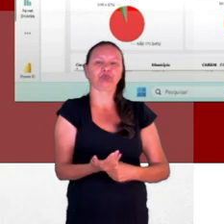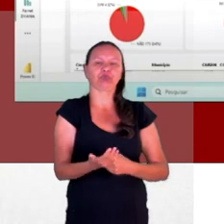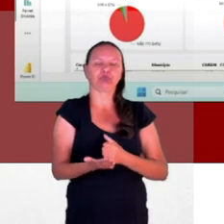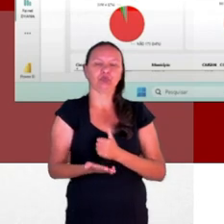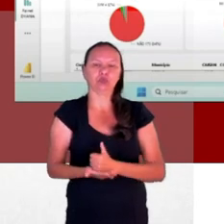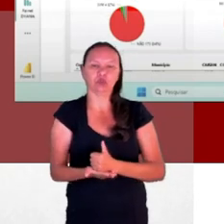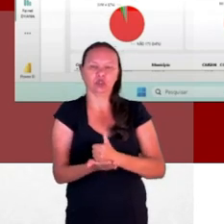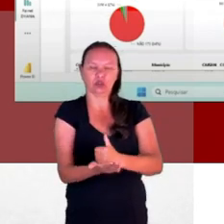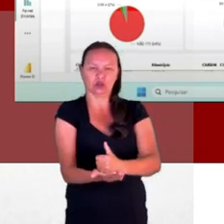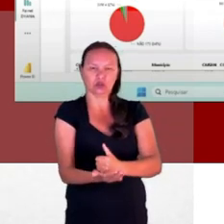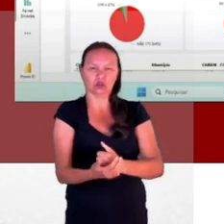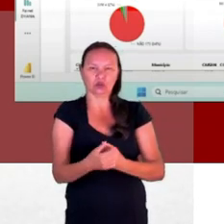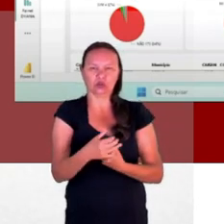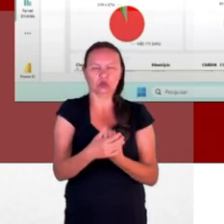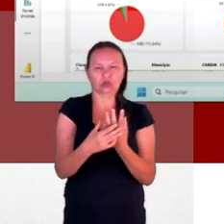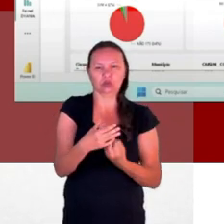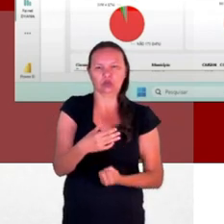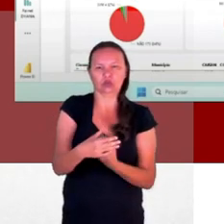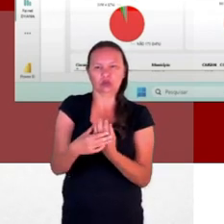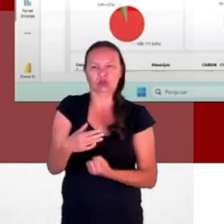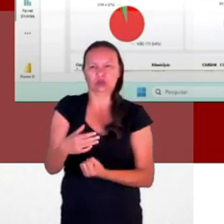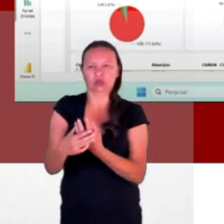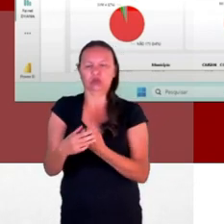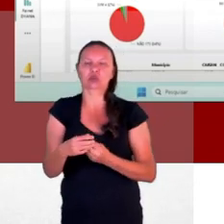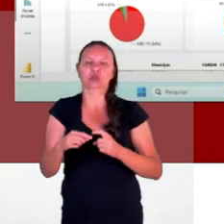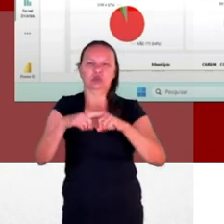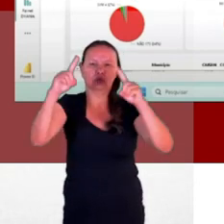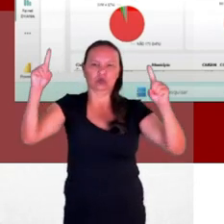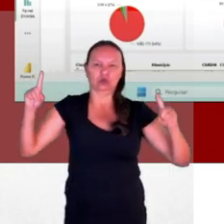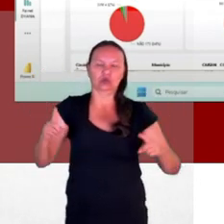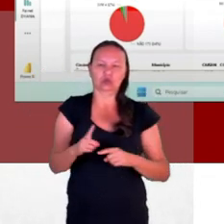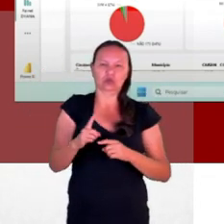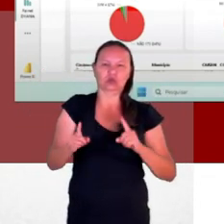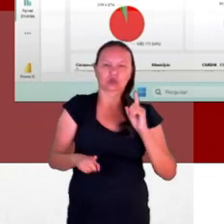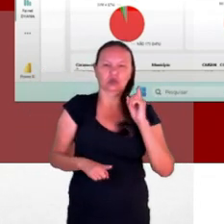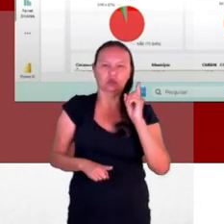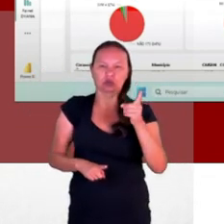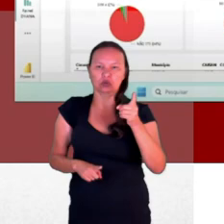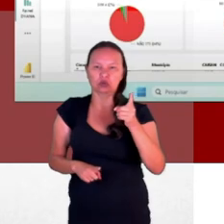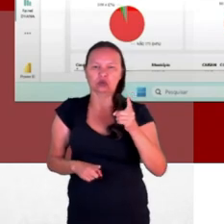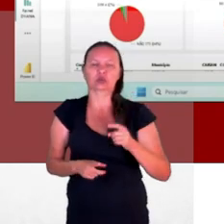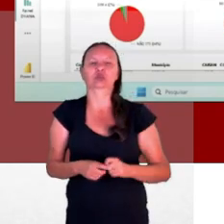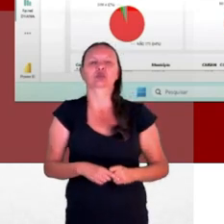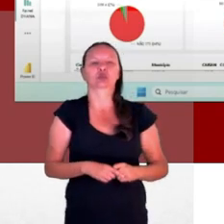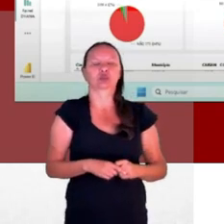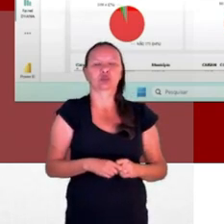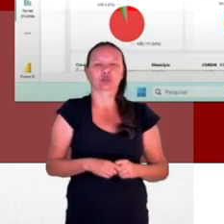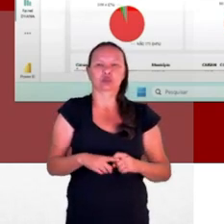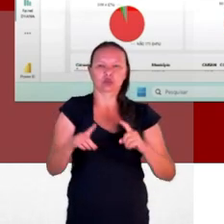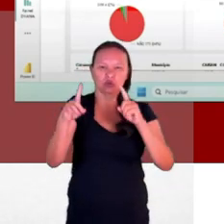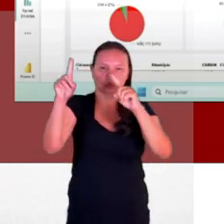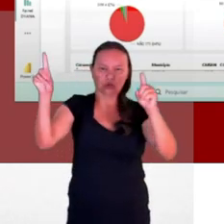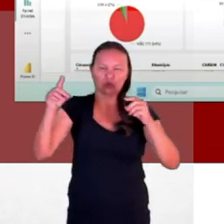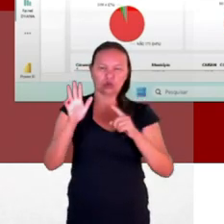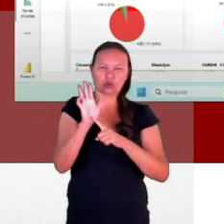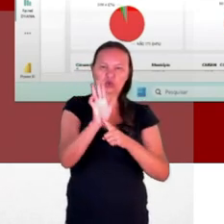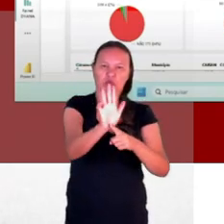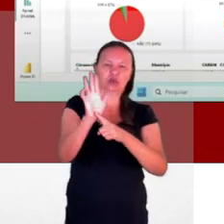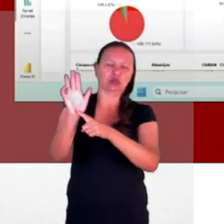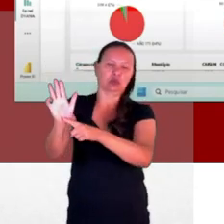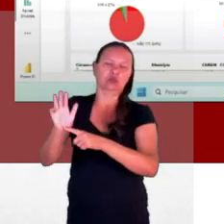construção de um painel bi em que nós apontamos o estado da Arte dos conselhos